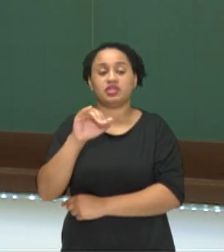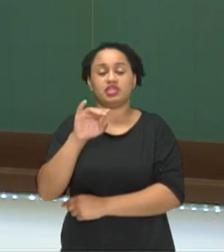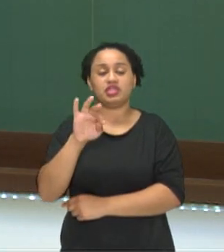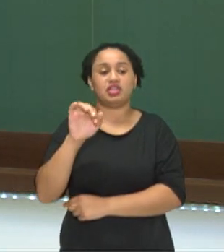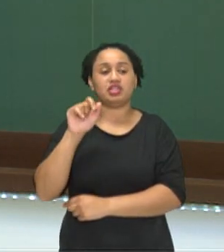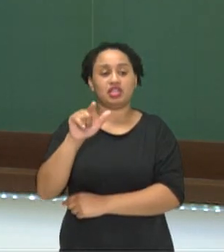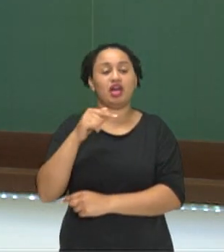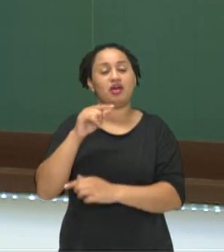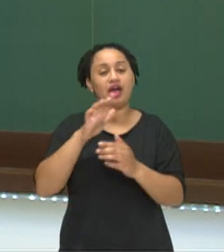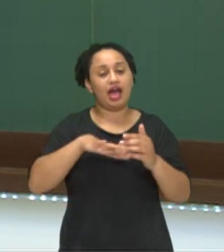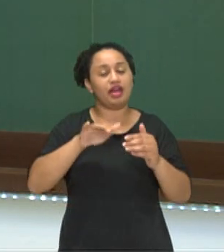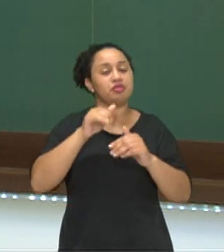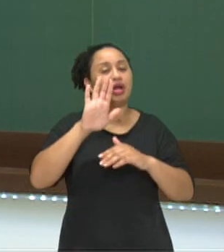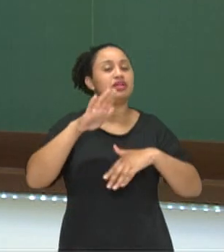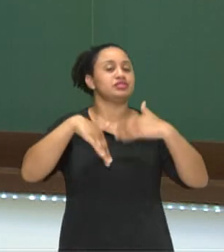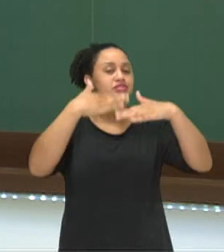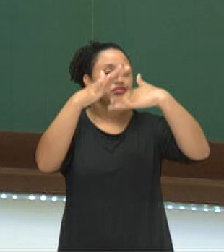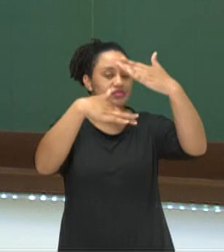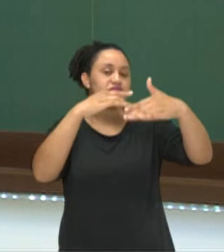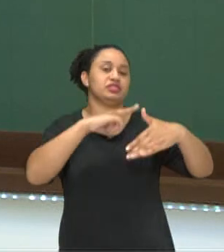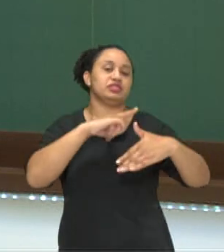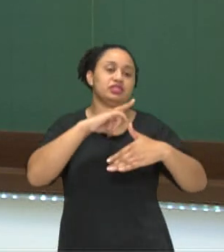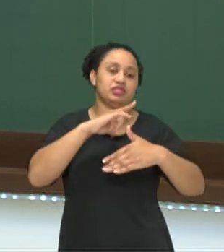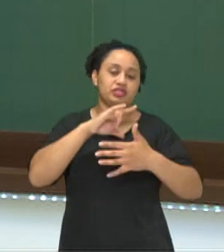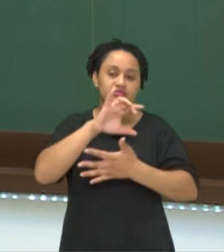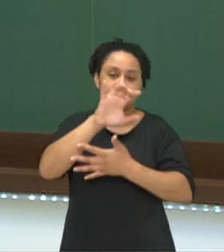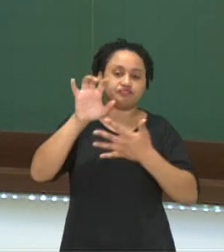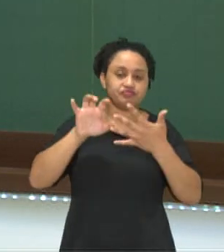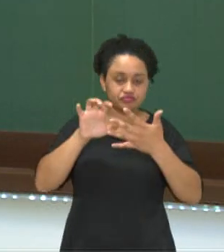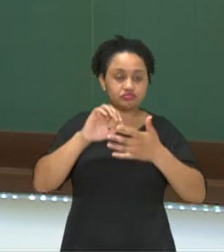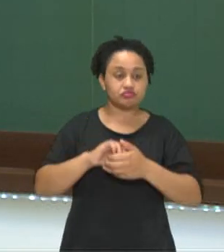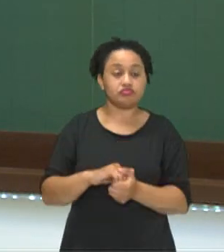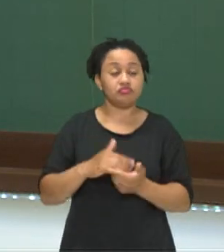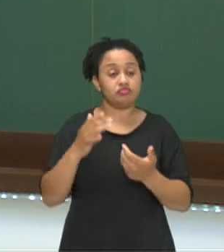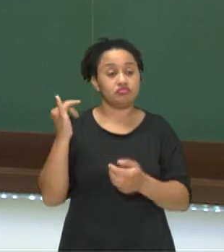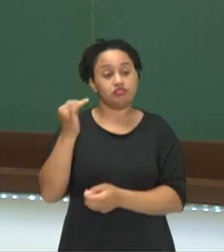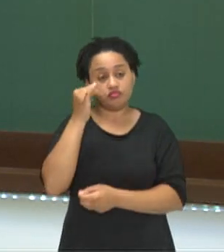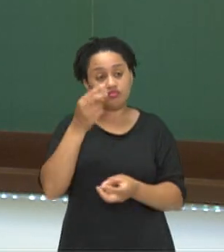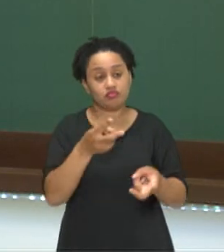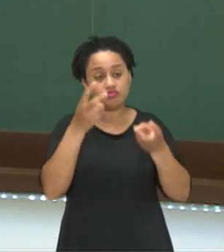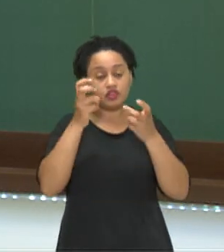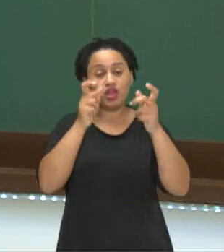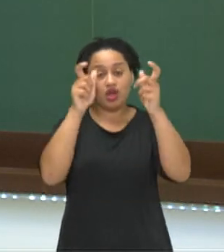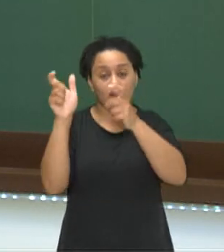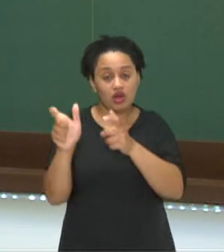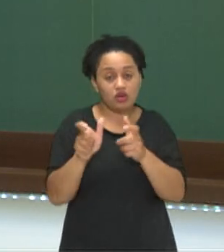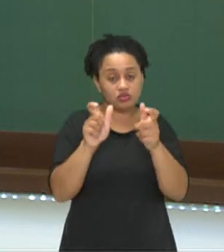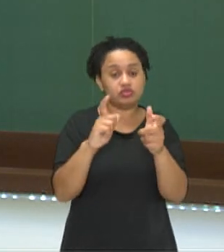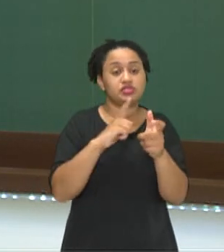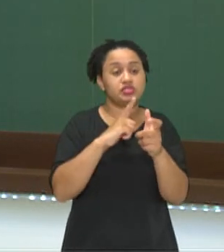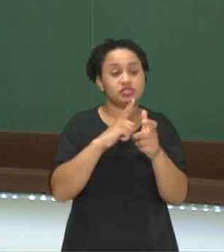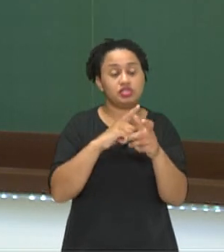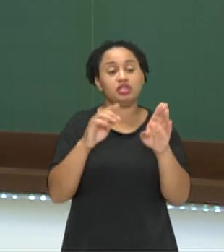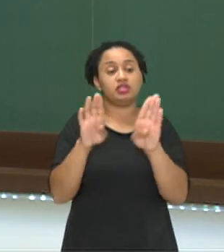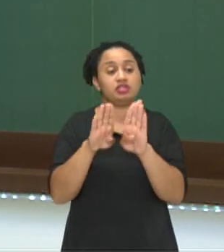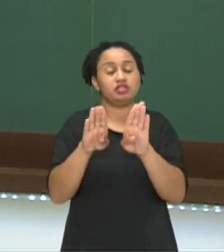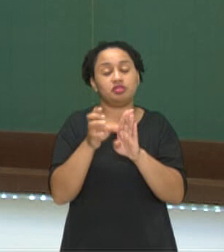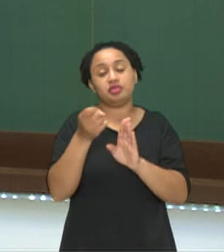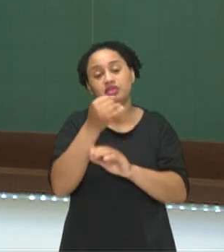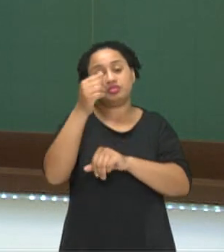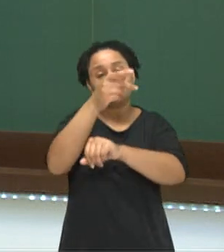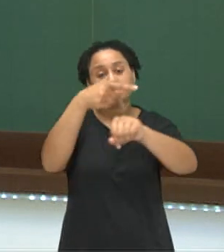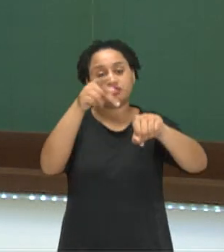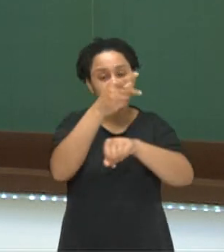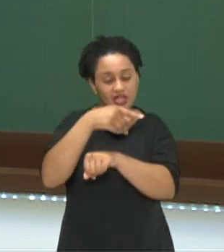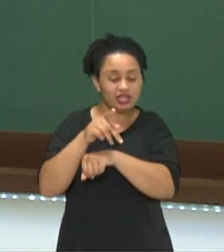mais desenvolvidas do continente. É importante você perceber a localização dela e ainda alguns dos países